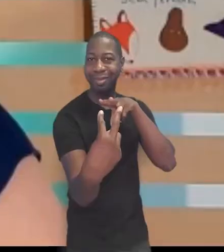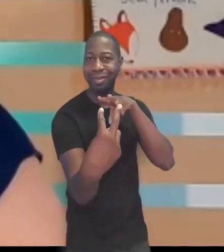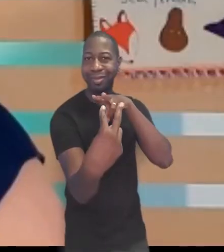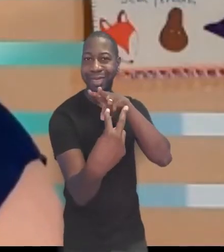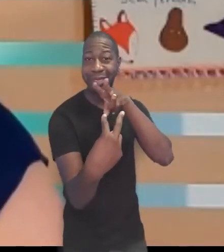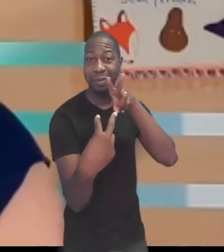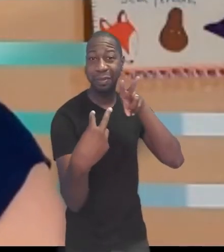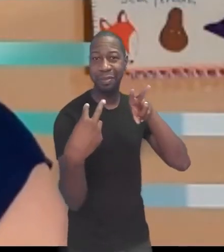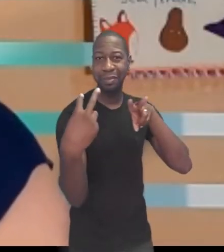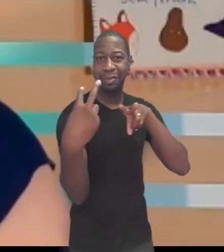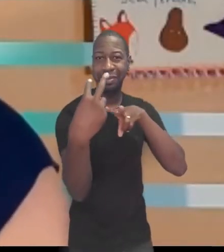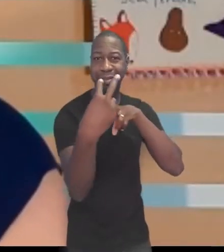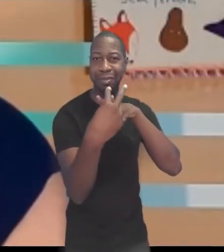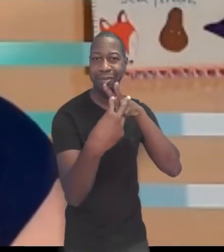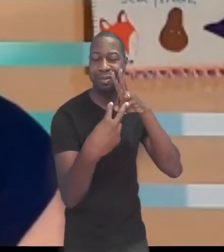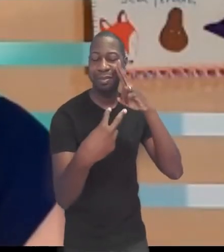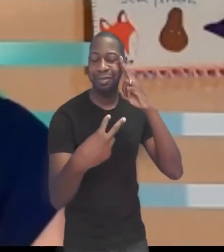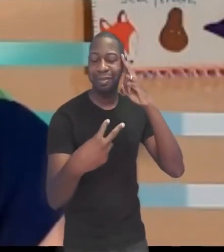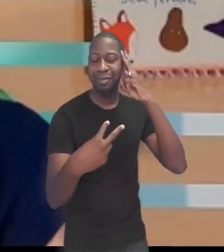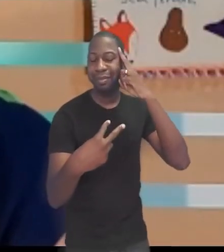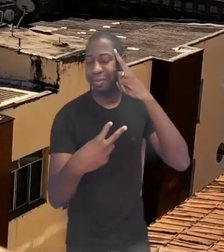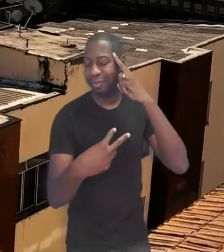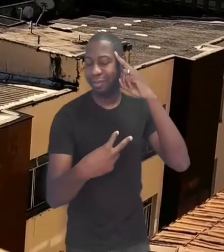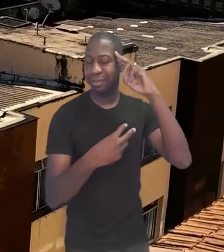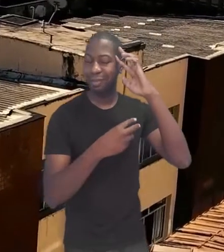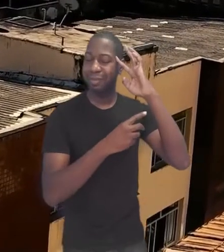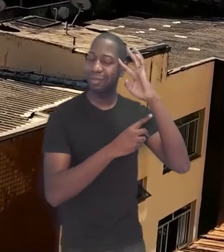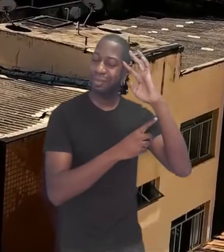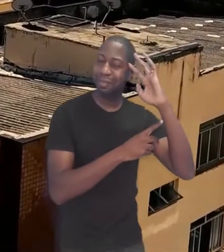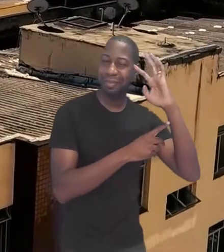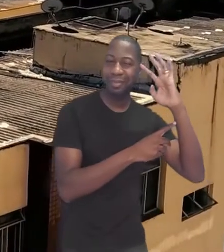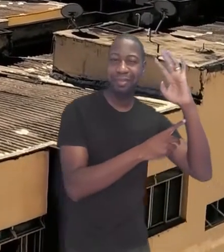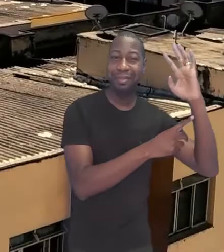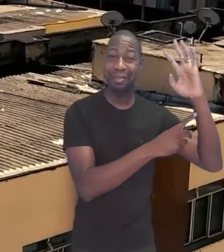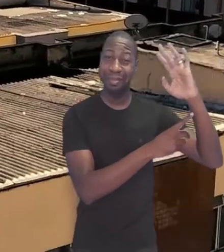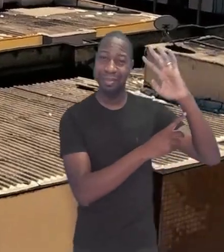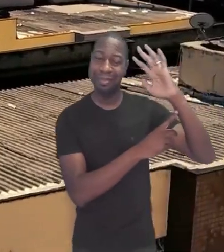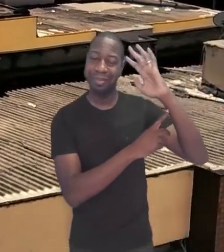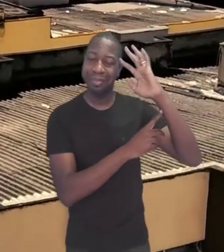Até meu sonho ao sapão capturar você.